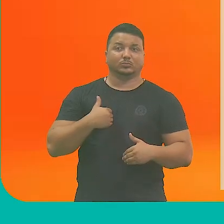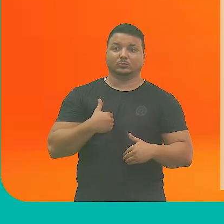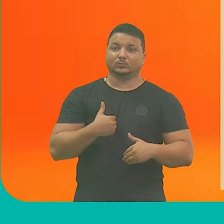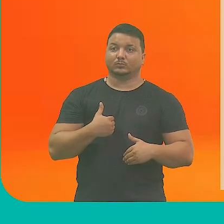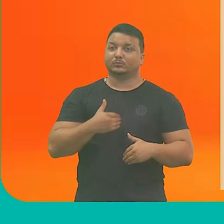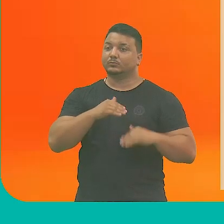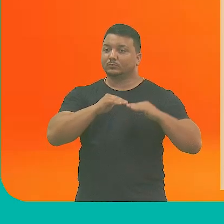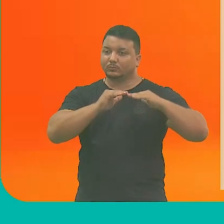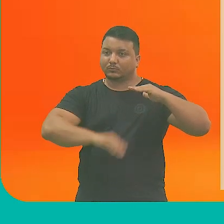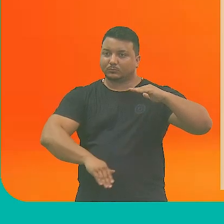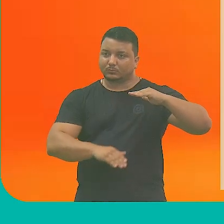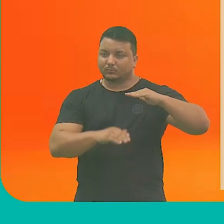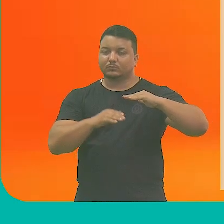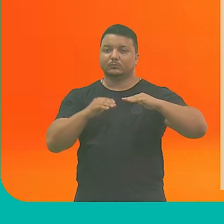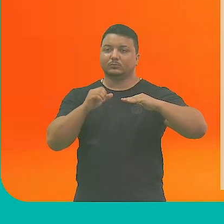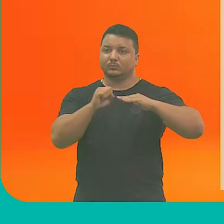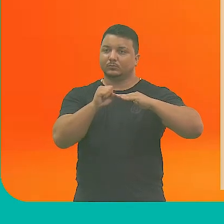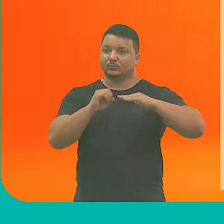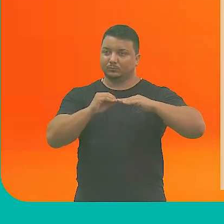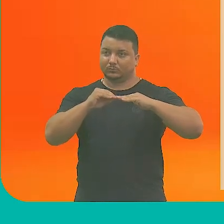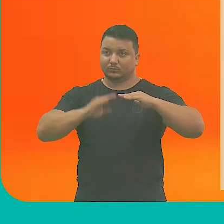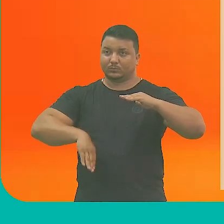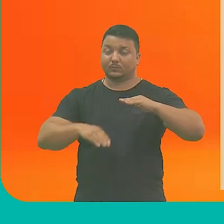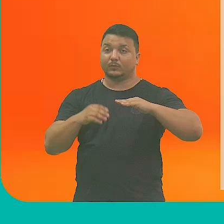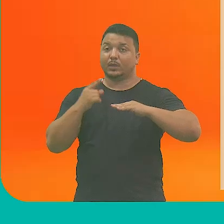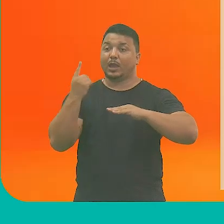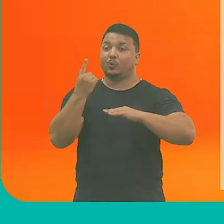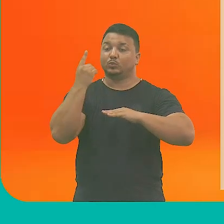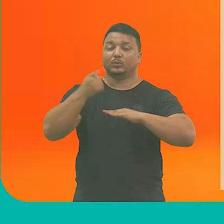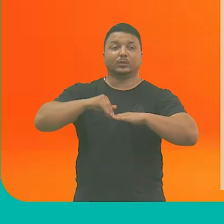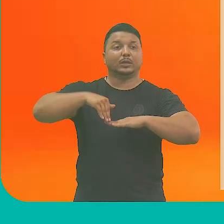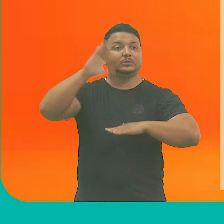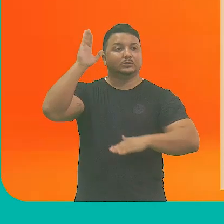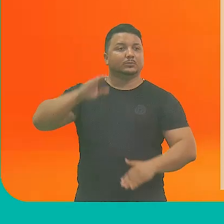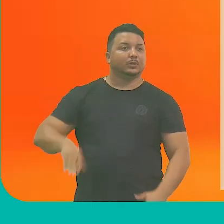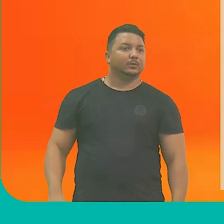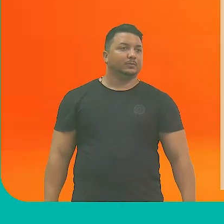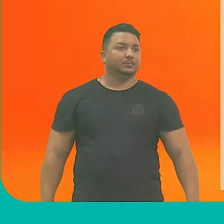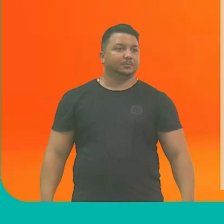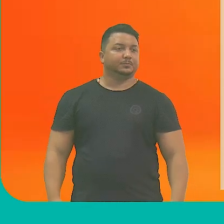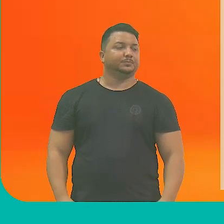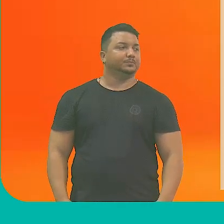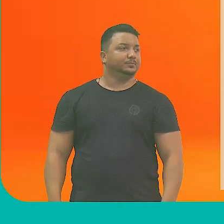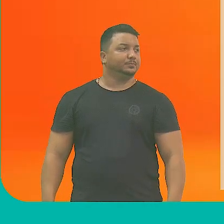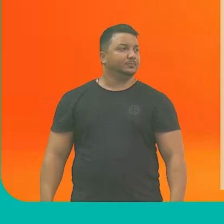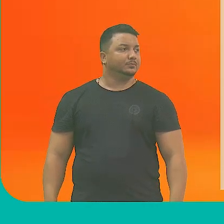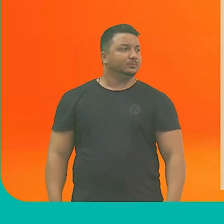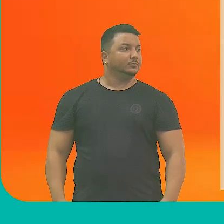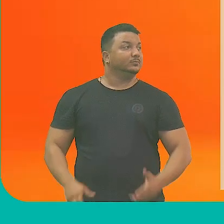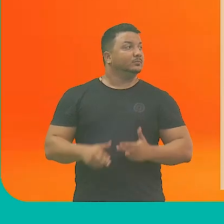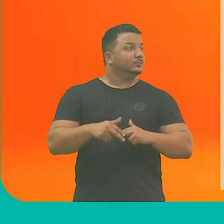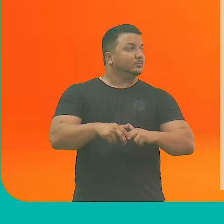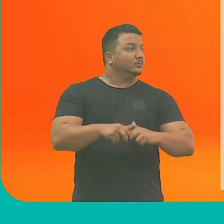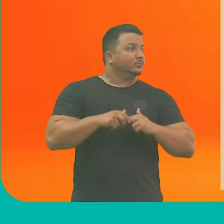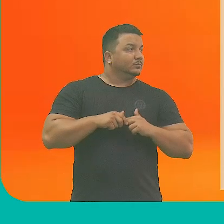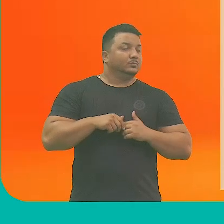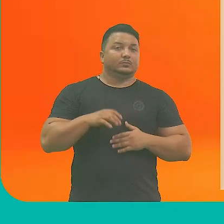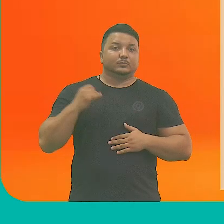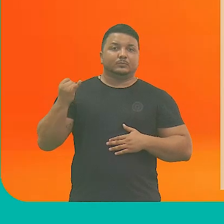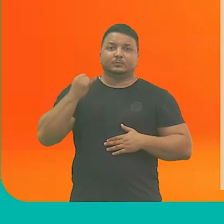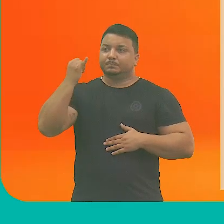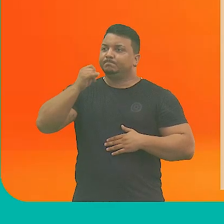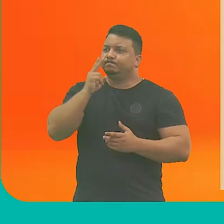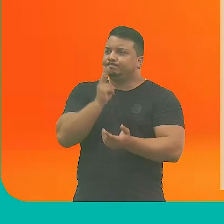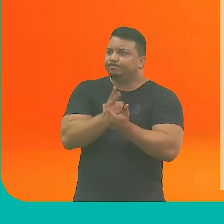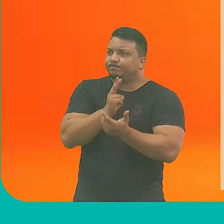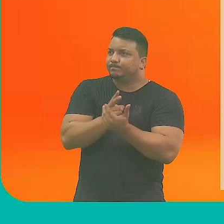da média e a altura o quê? Acima. Por isso que é importante grifar